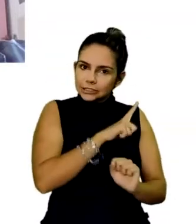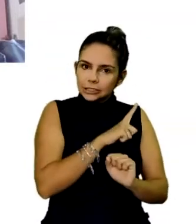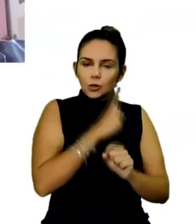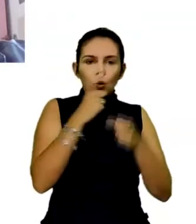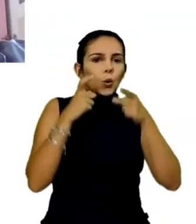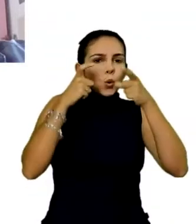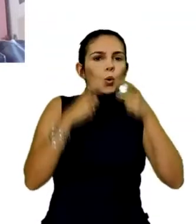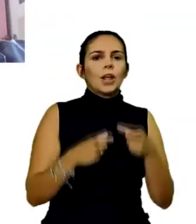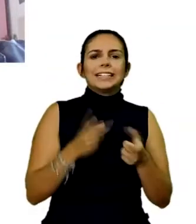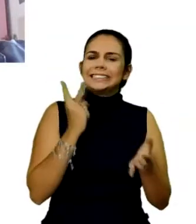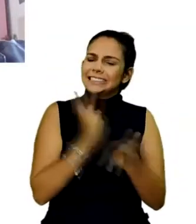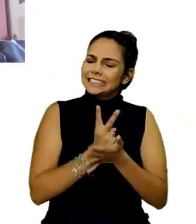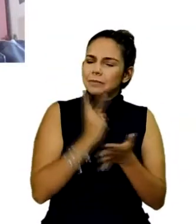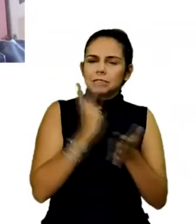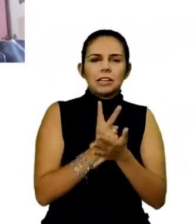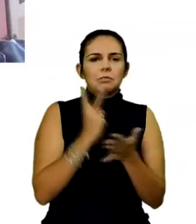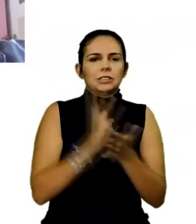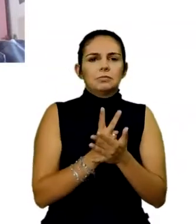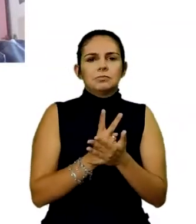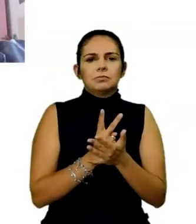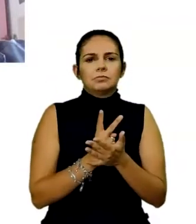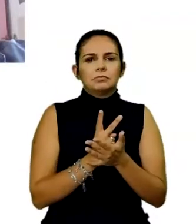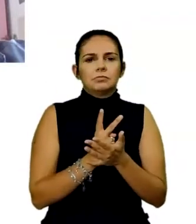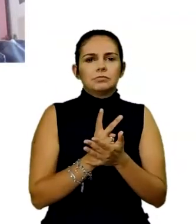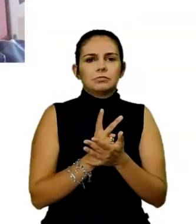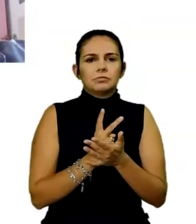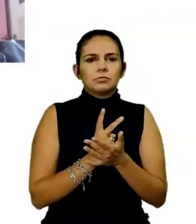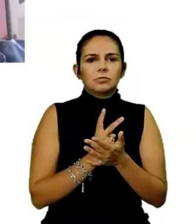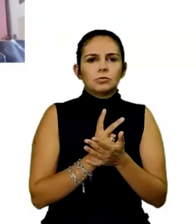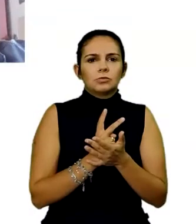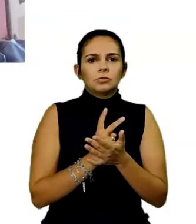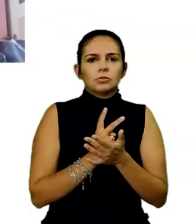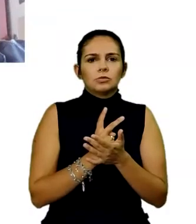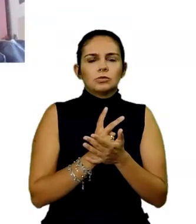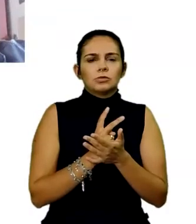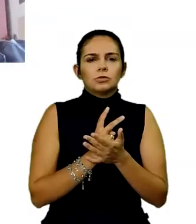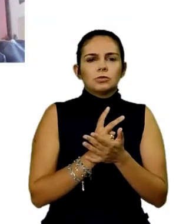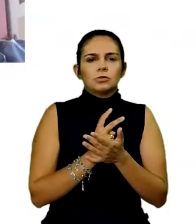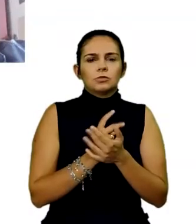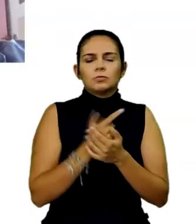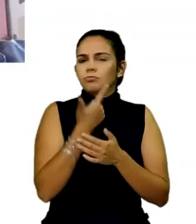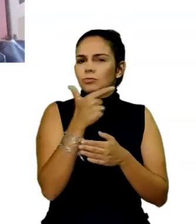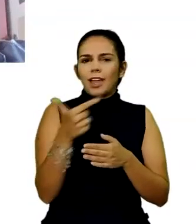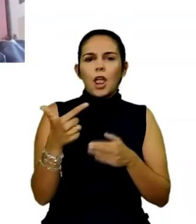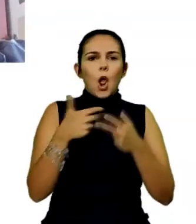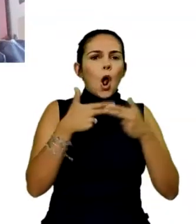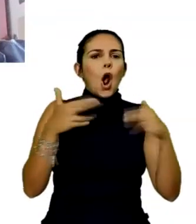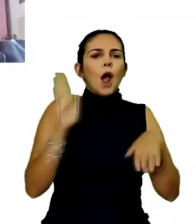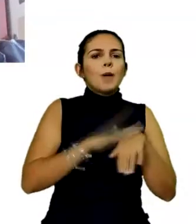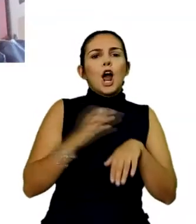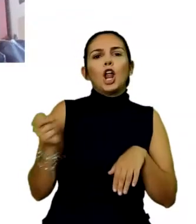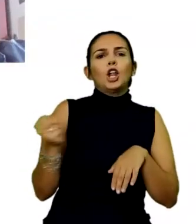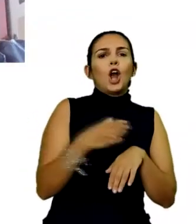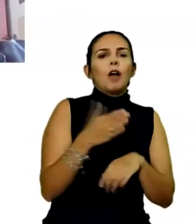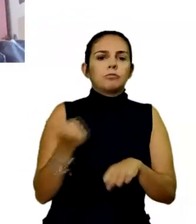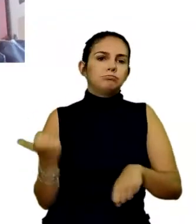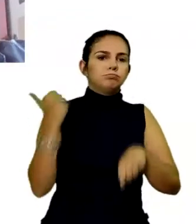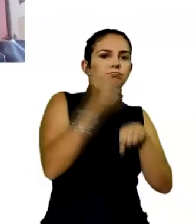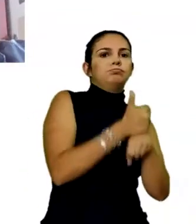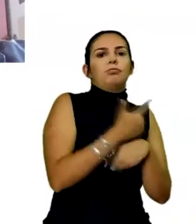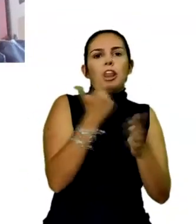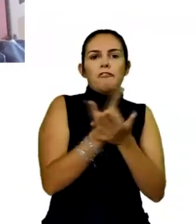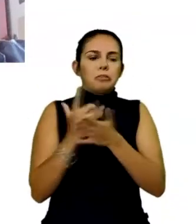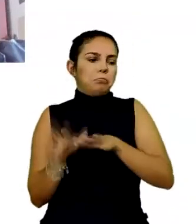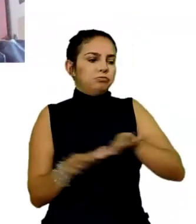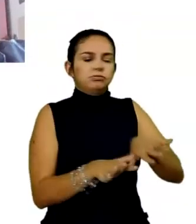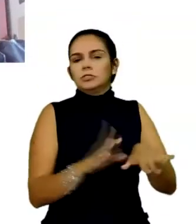um lugar sempre, sempre. Não haverá nenhuma coisa nova que vai substituir